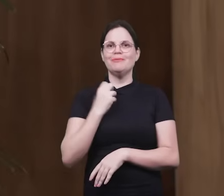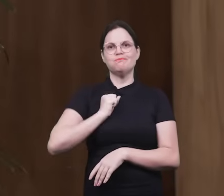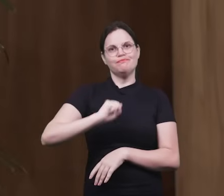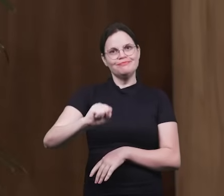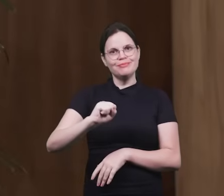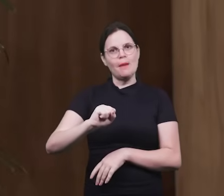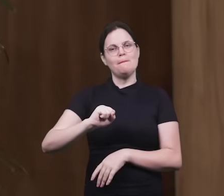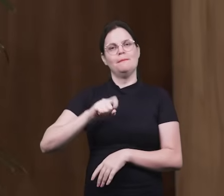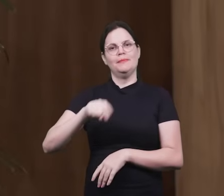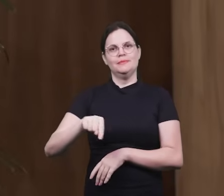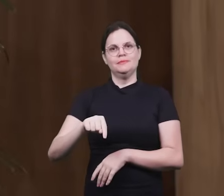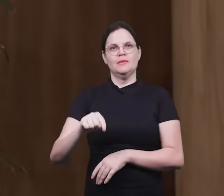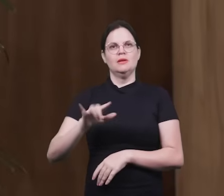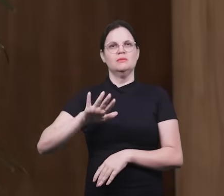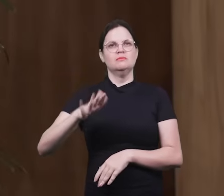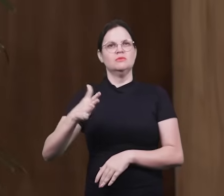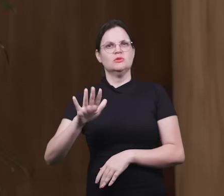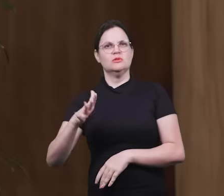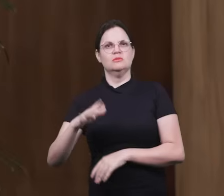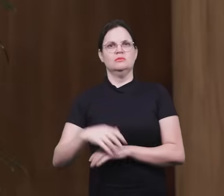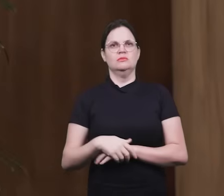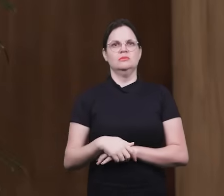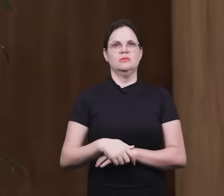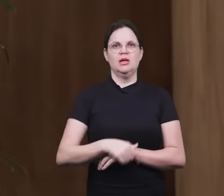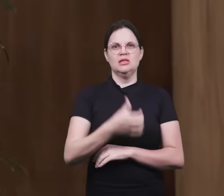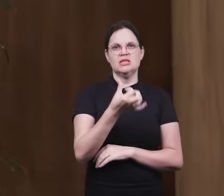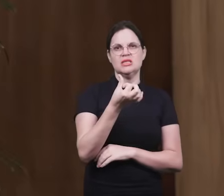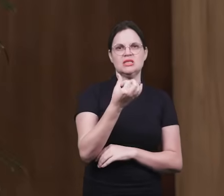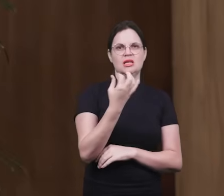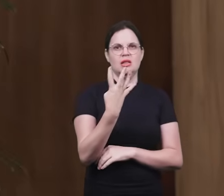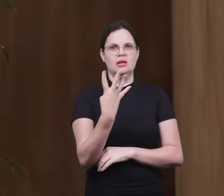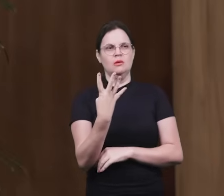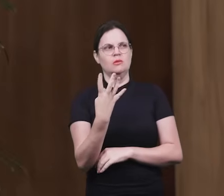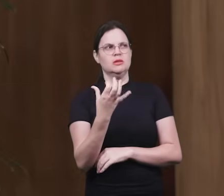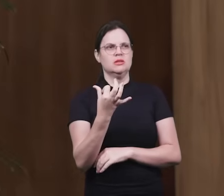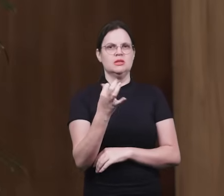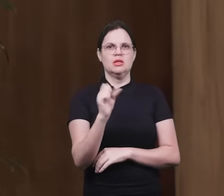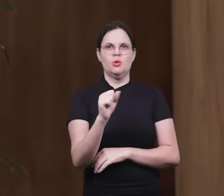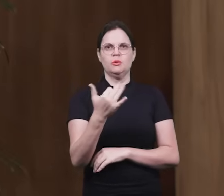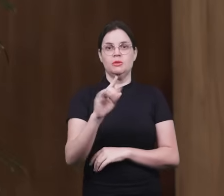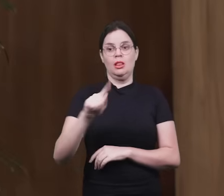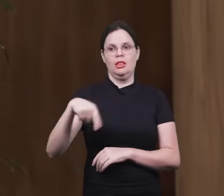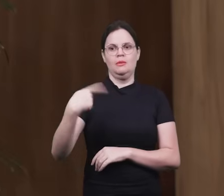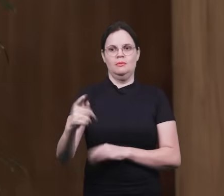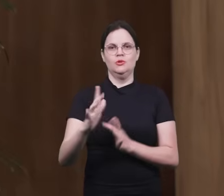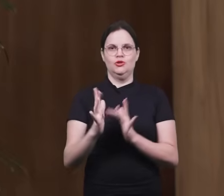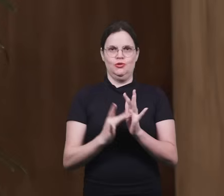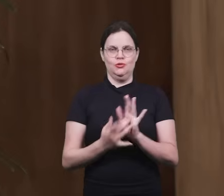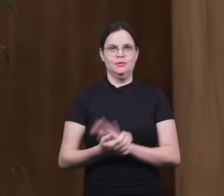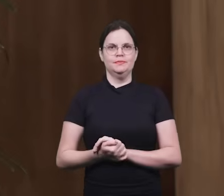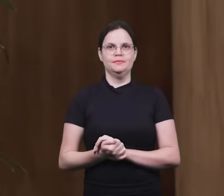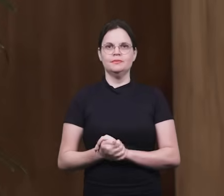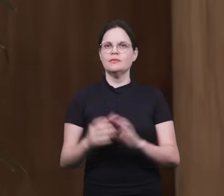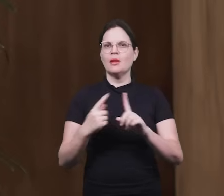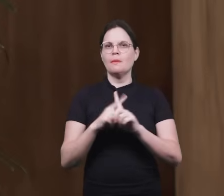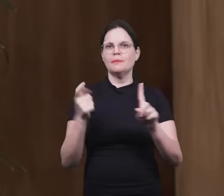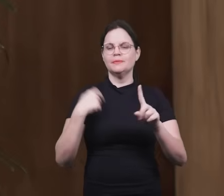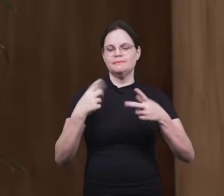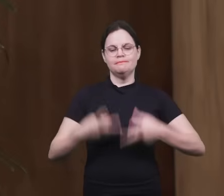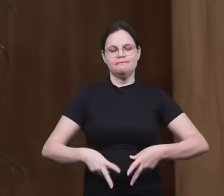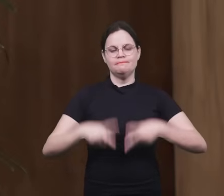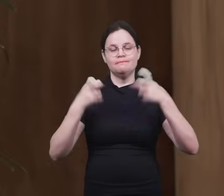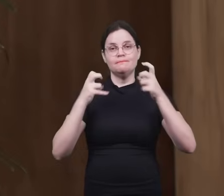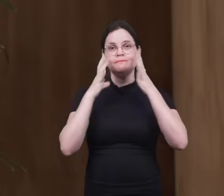esse motivo, né, entre aí 64 e 68, depois do Senhor Jesus. Agora, o que me chama a